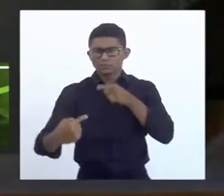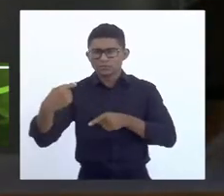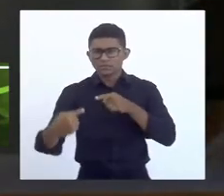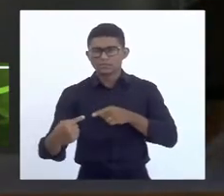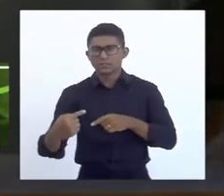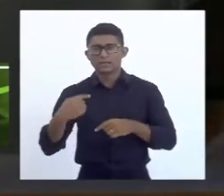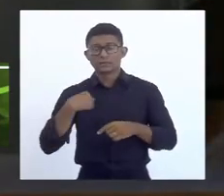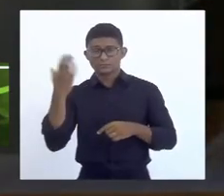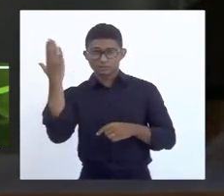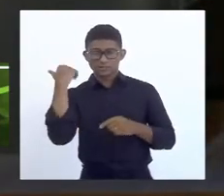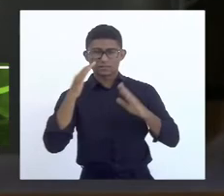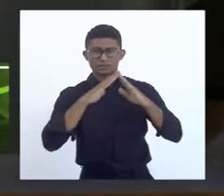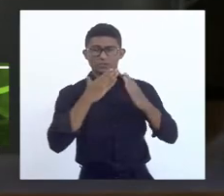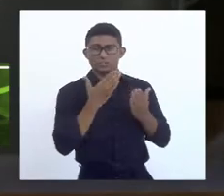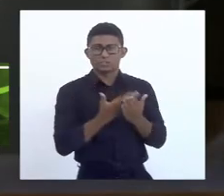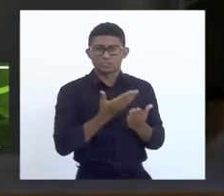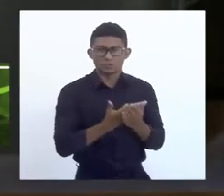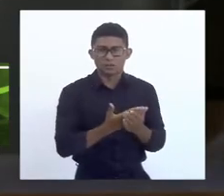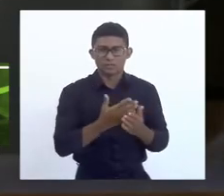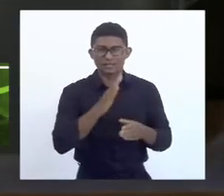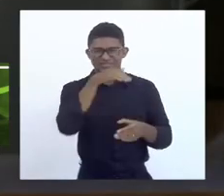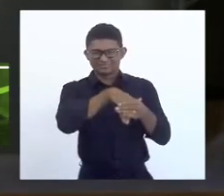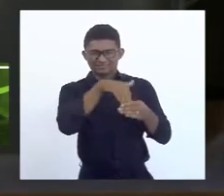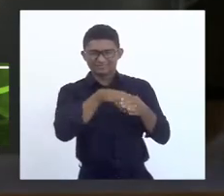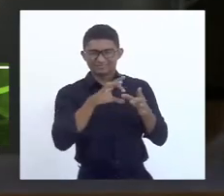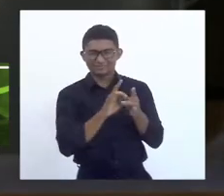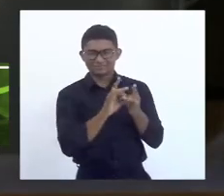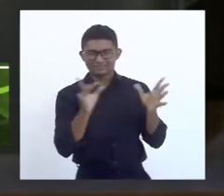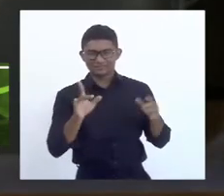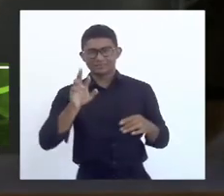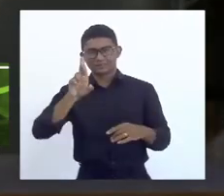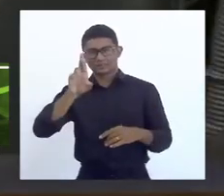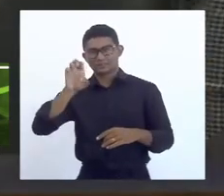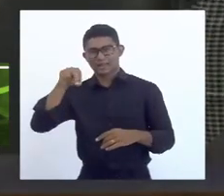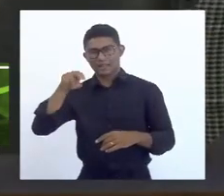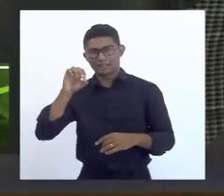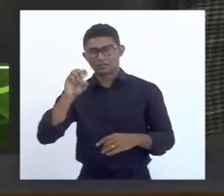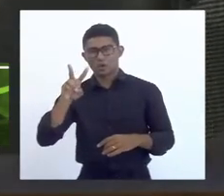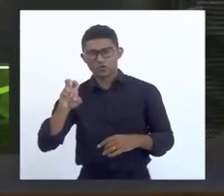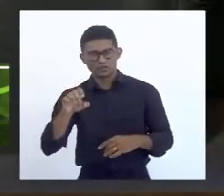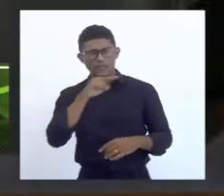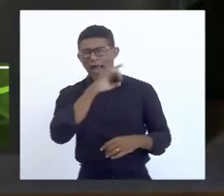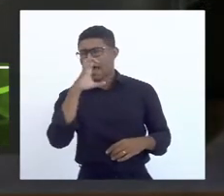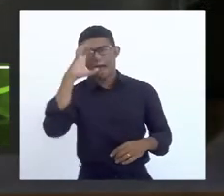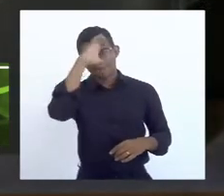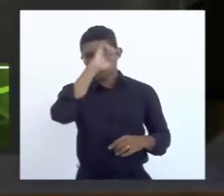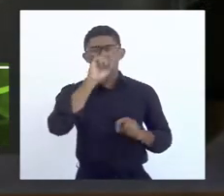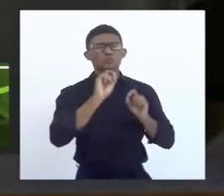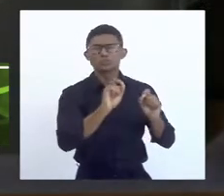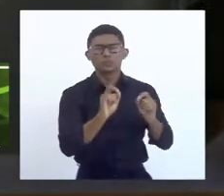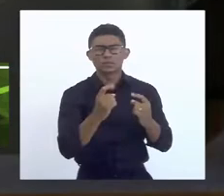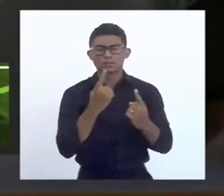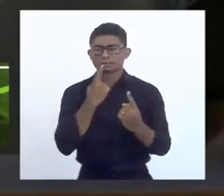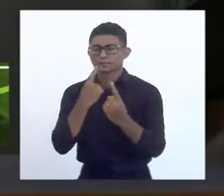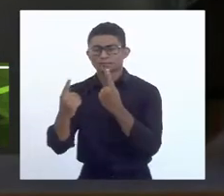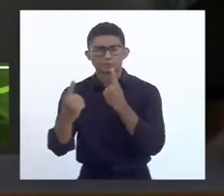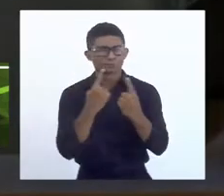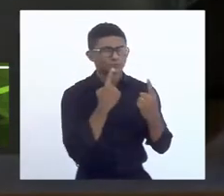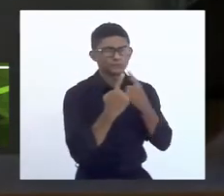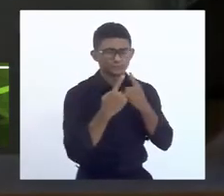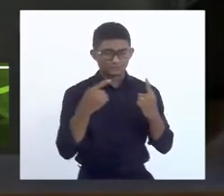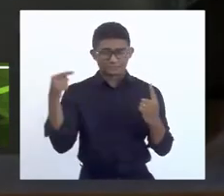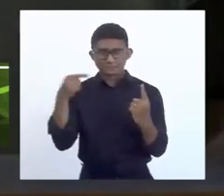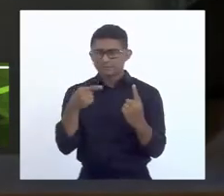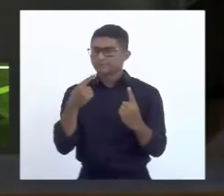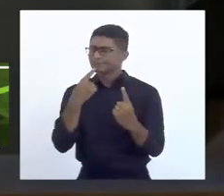de democracia, que foi o Renova, e a gente aprendeu a dialogar. E o diálogo é o caminho para tudo,